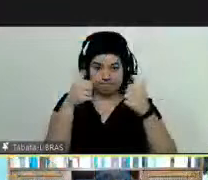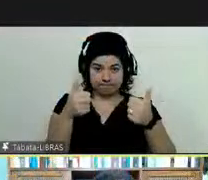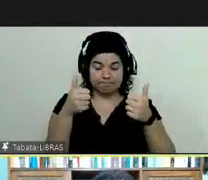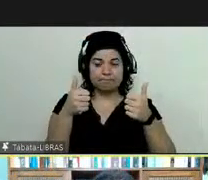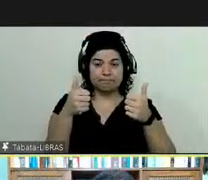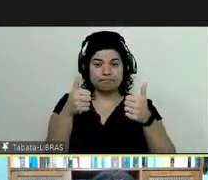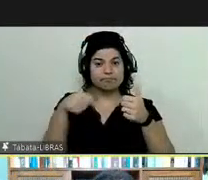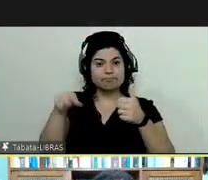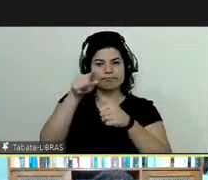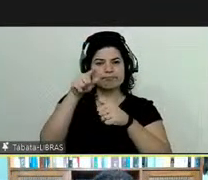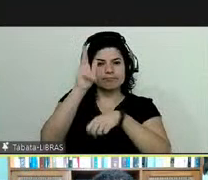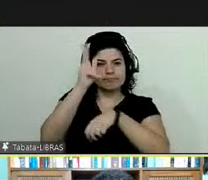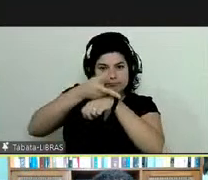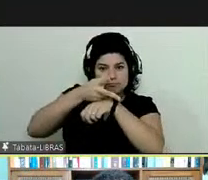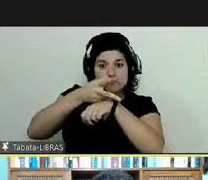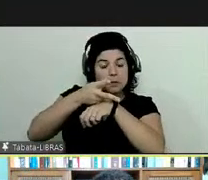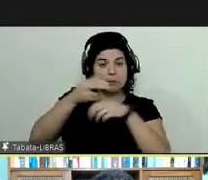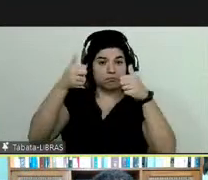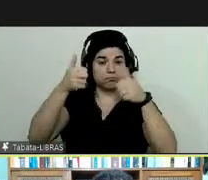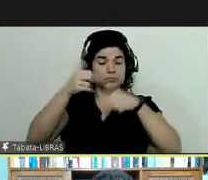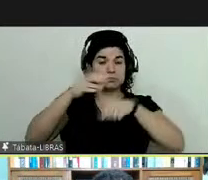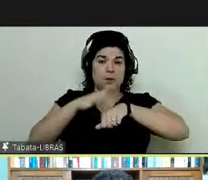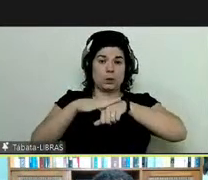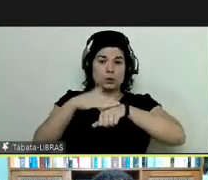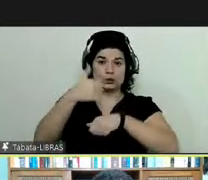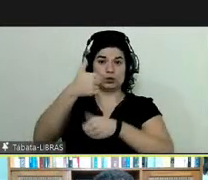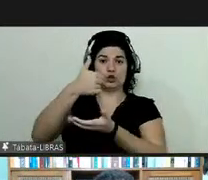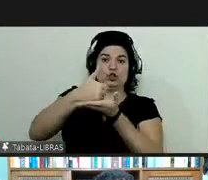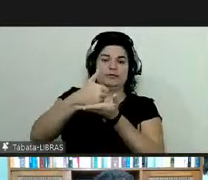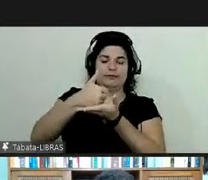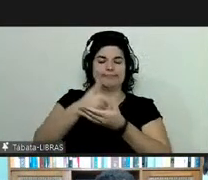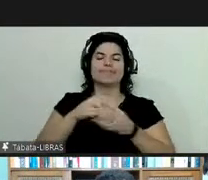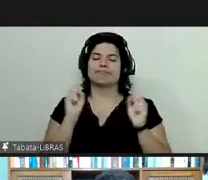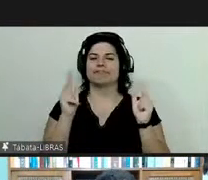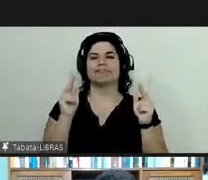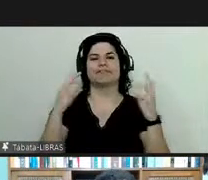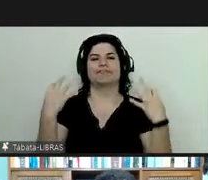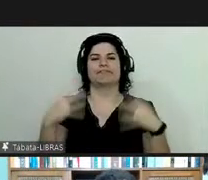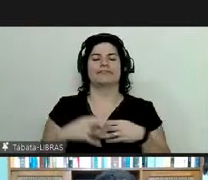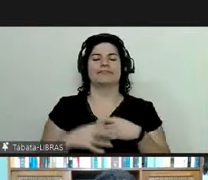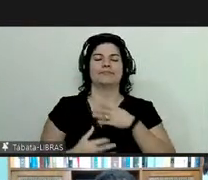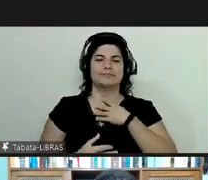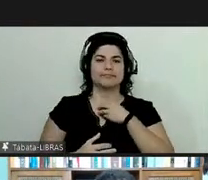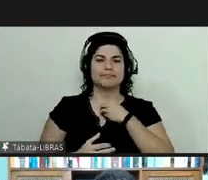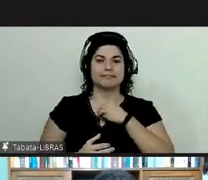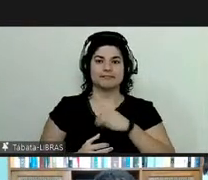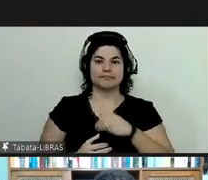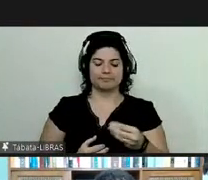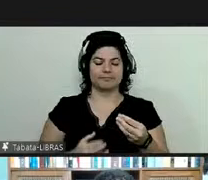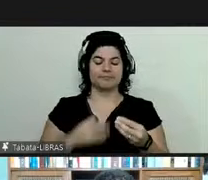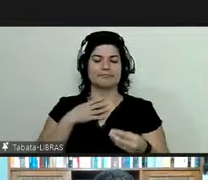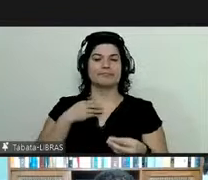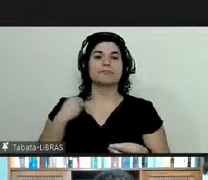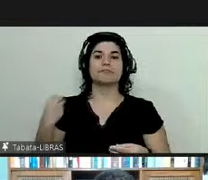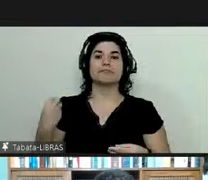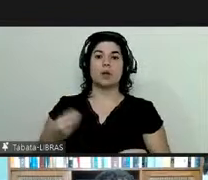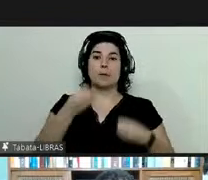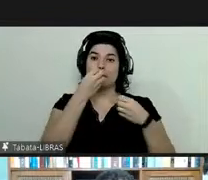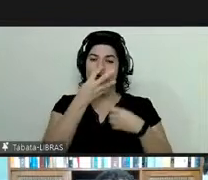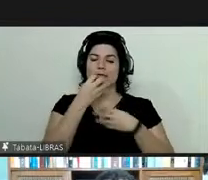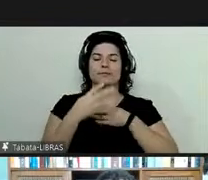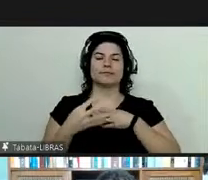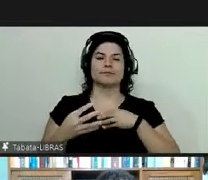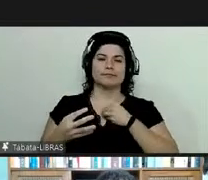eu só que tá com as câmeras de gases estão joinha aí facilita tem tudo certo em Julho muito bom muito bom